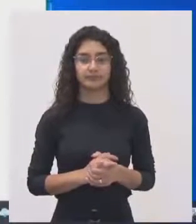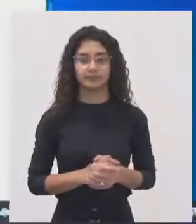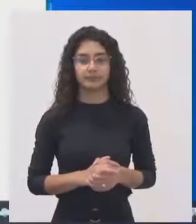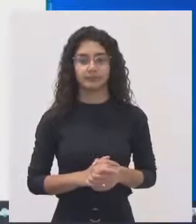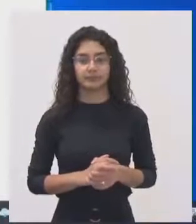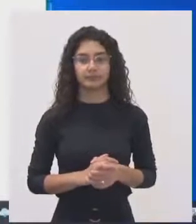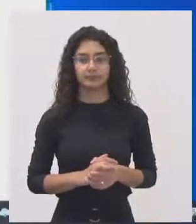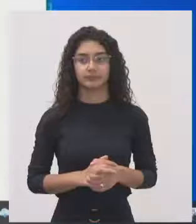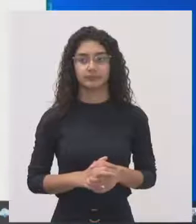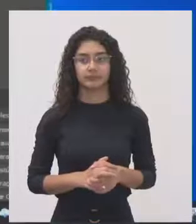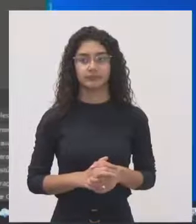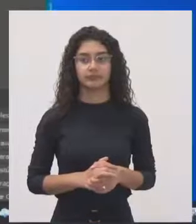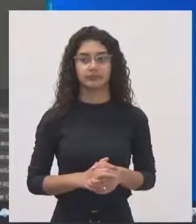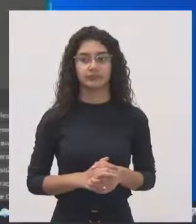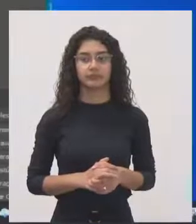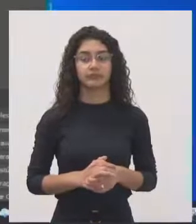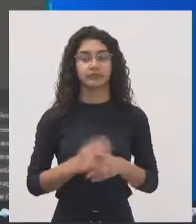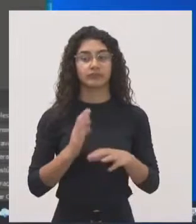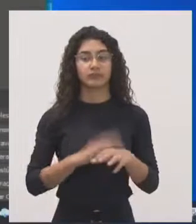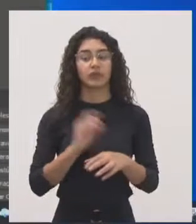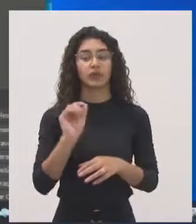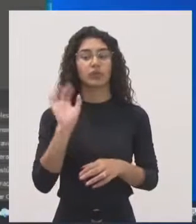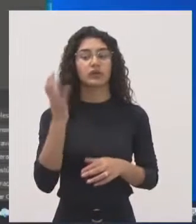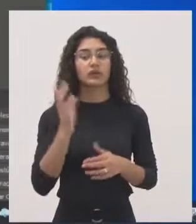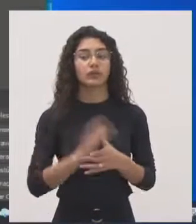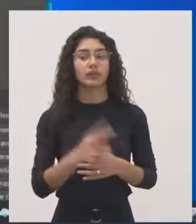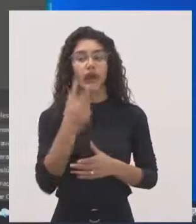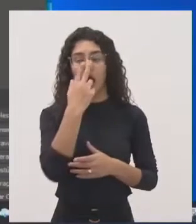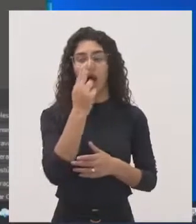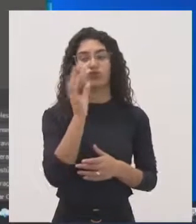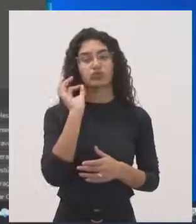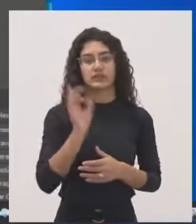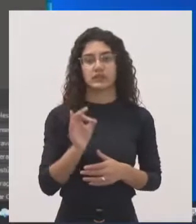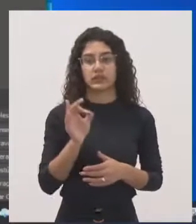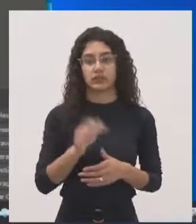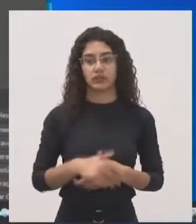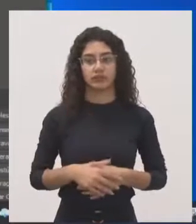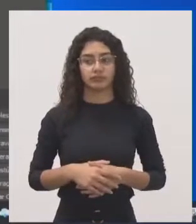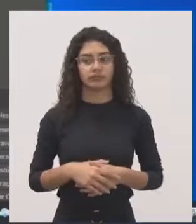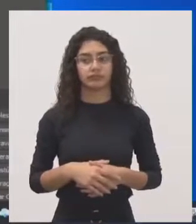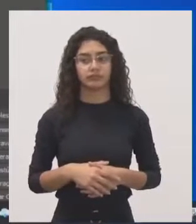Então, vamos lá ver o que aconteceu. Vamos lá. Eu acho que abriu.